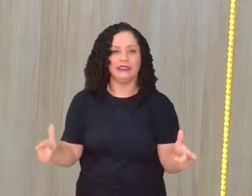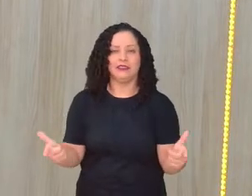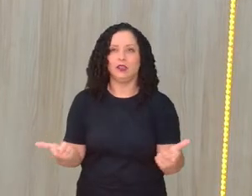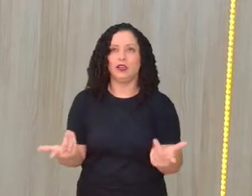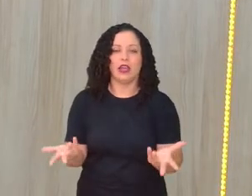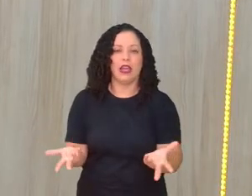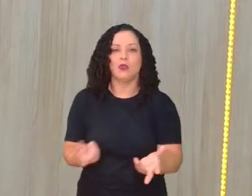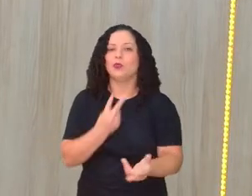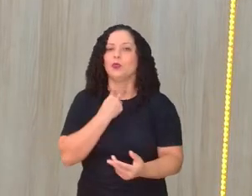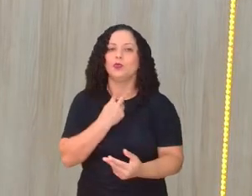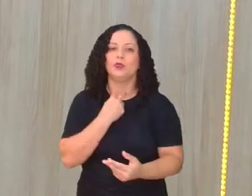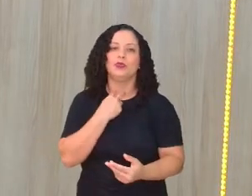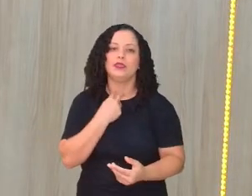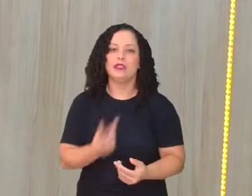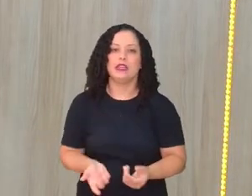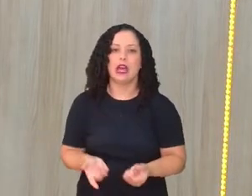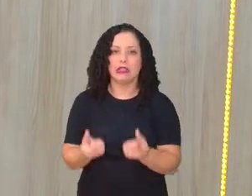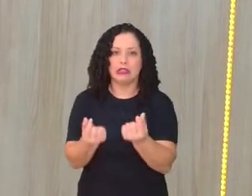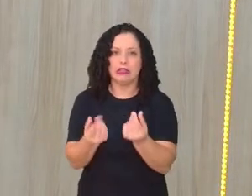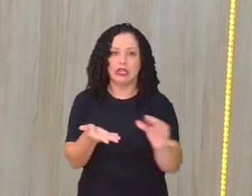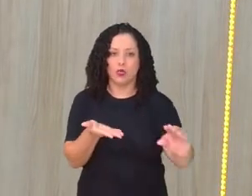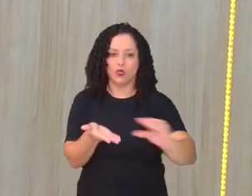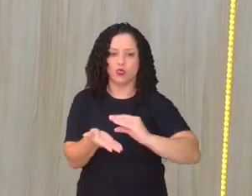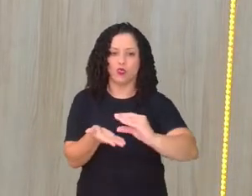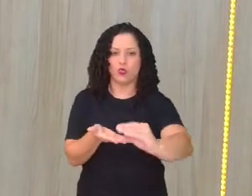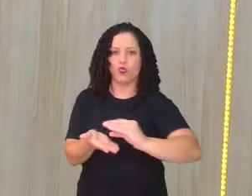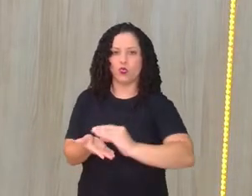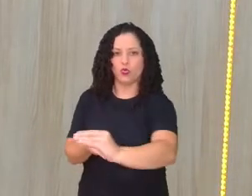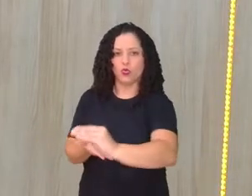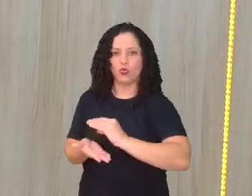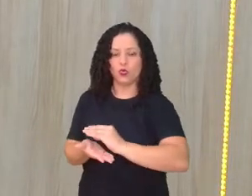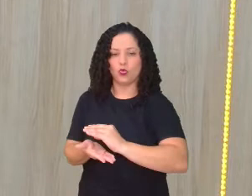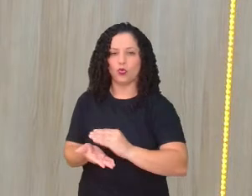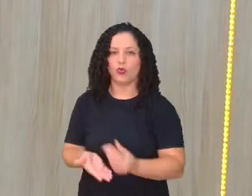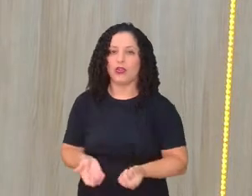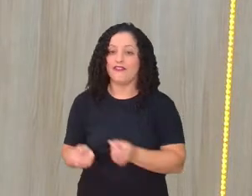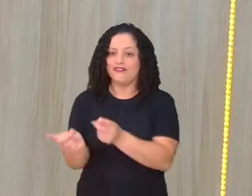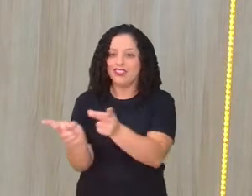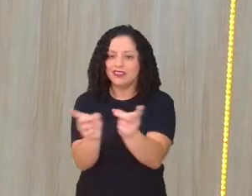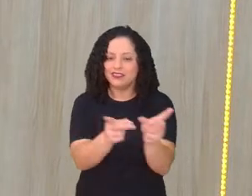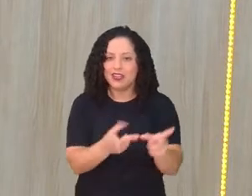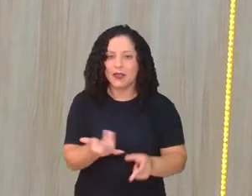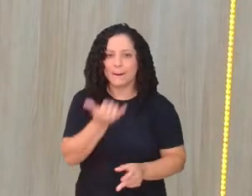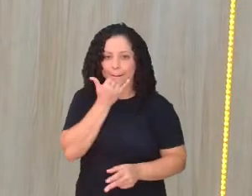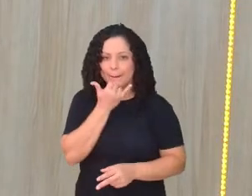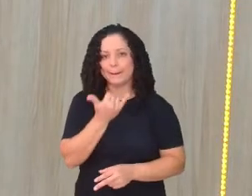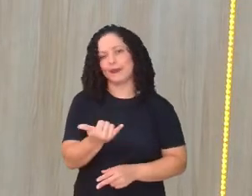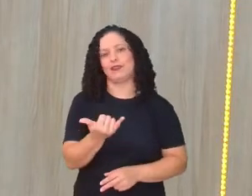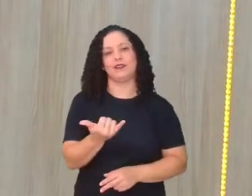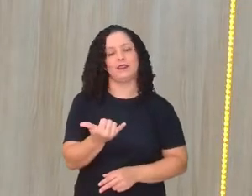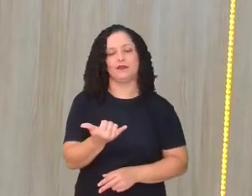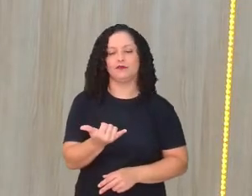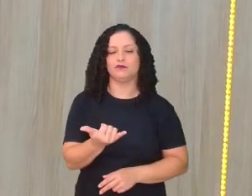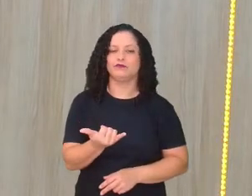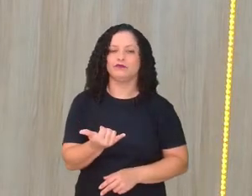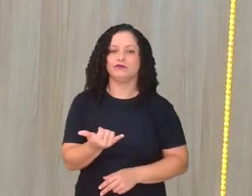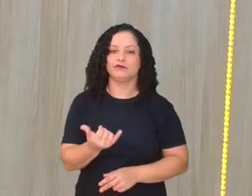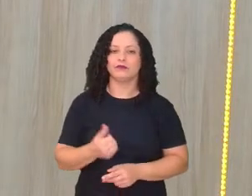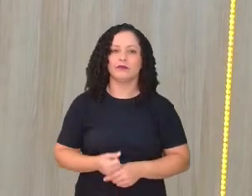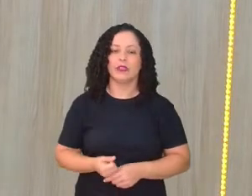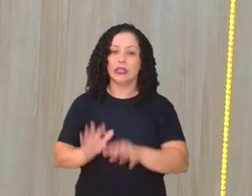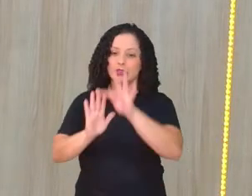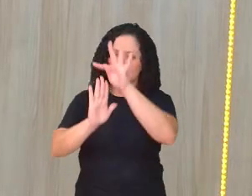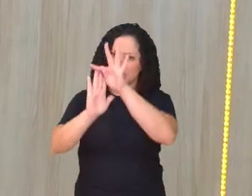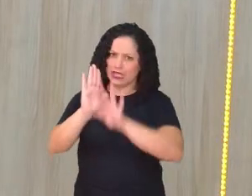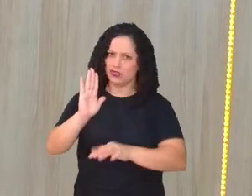porque ao longo da história do cristianismo, né, não existia nenhum texto, certo, contido ali nos evangelhos,